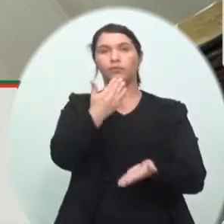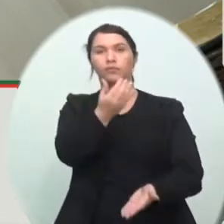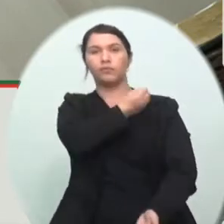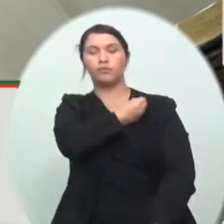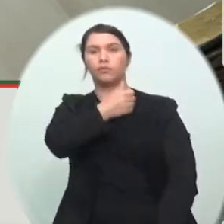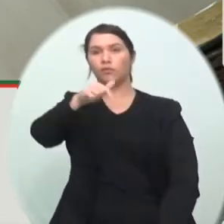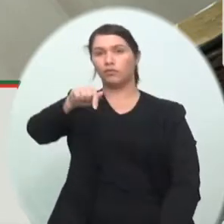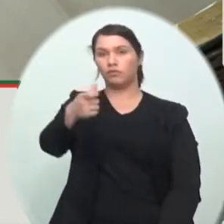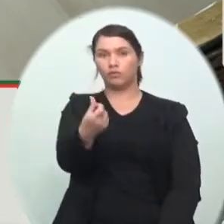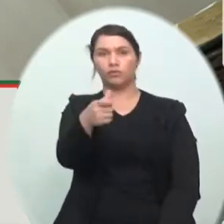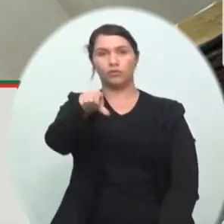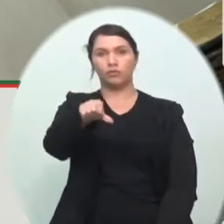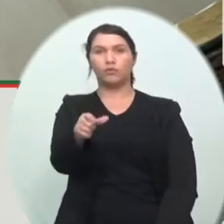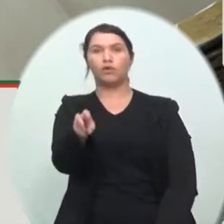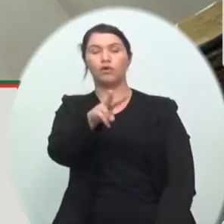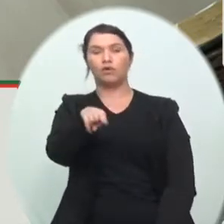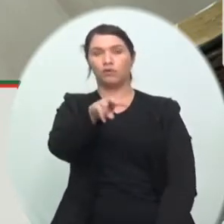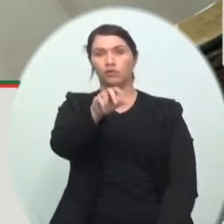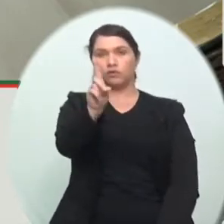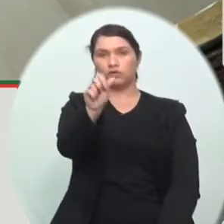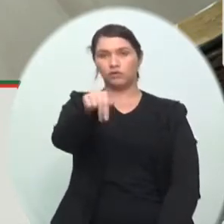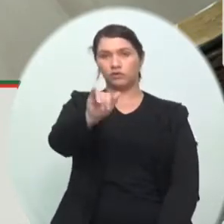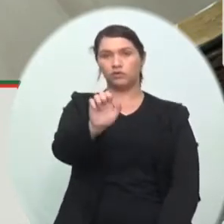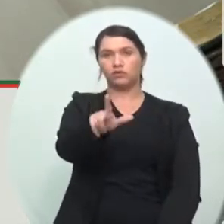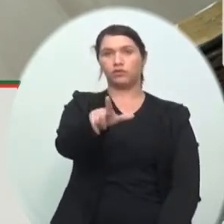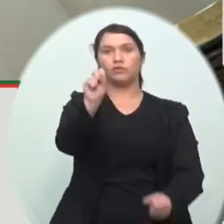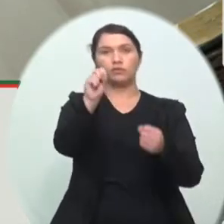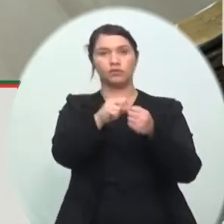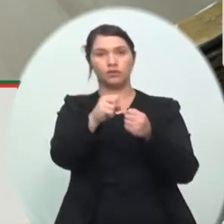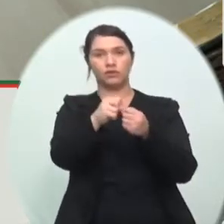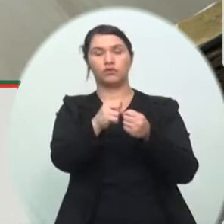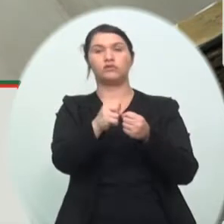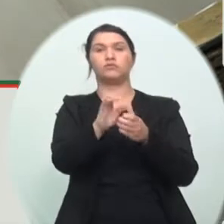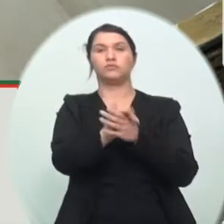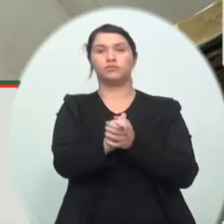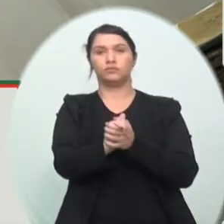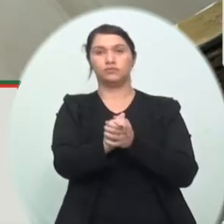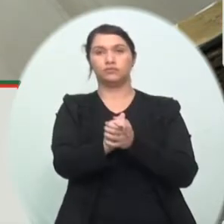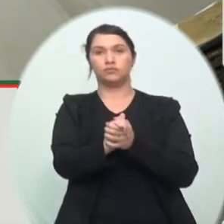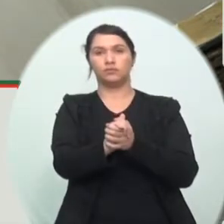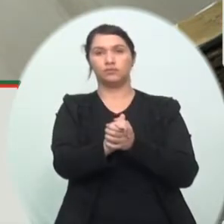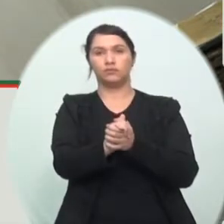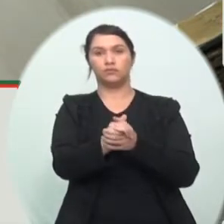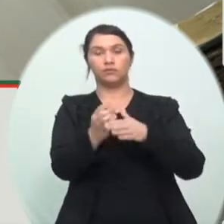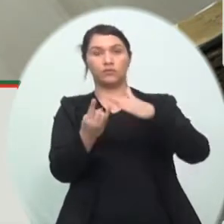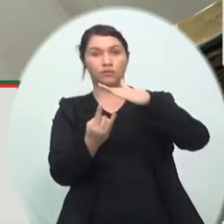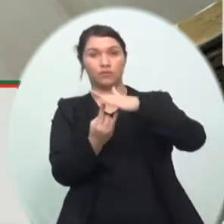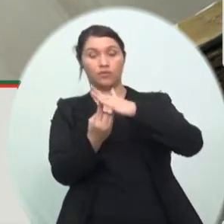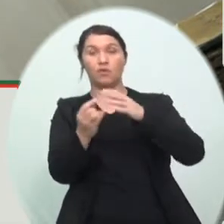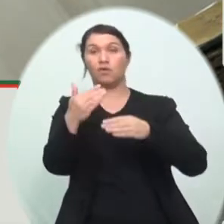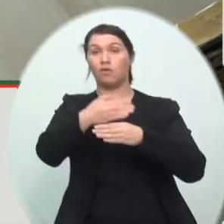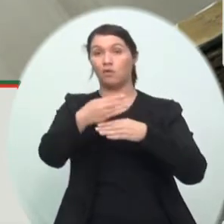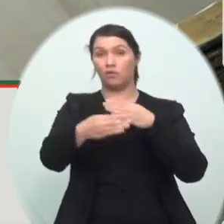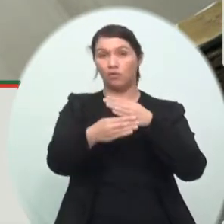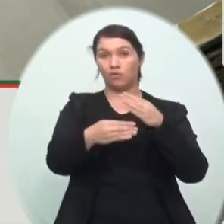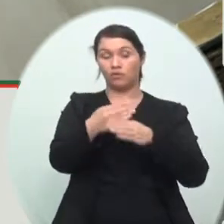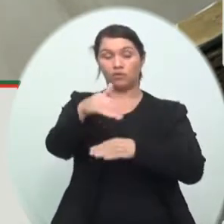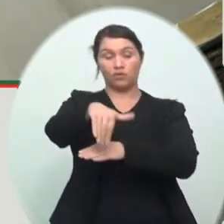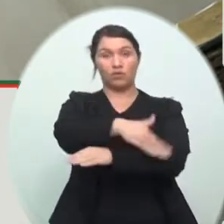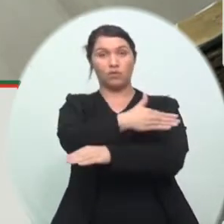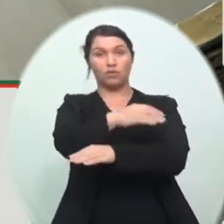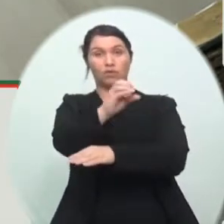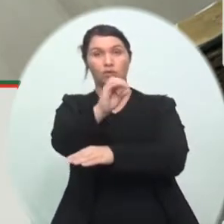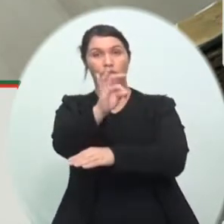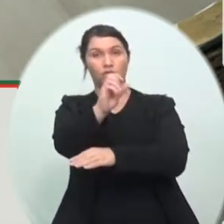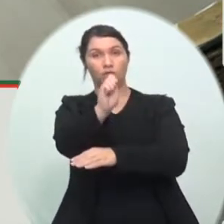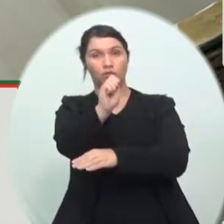769/18, autoria vereador Daniel Cipriano. Assunto: construção de um abrigo de passageiro de ônibus na rua